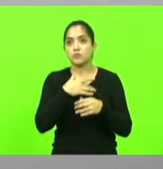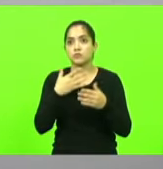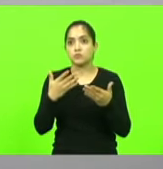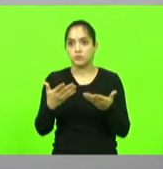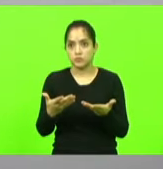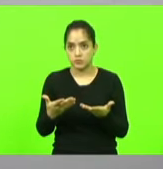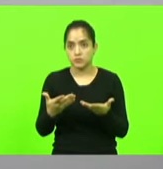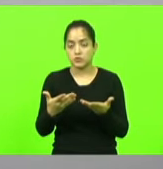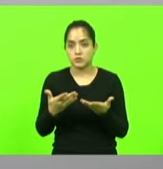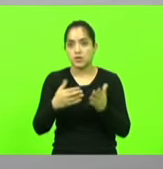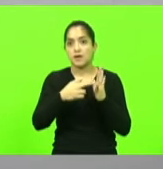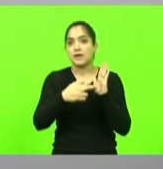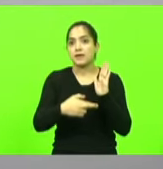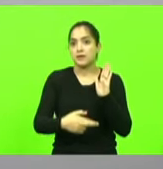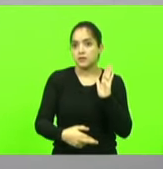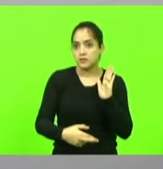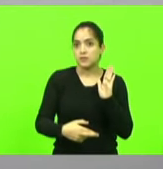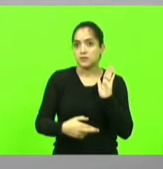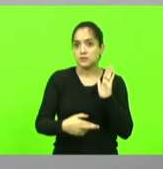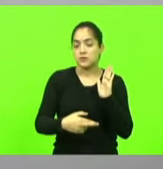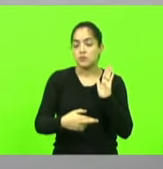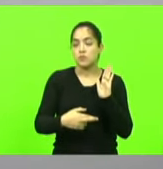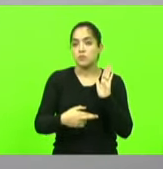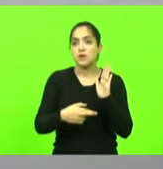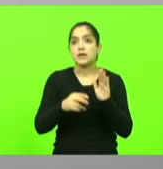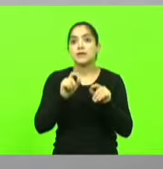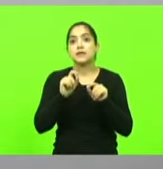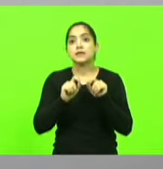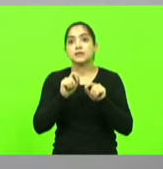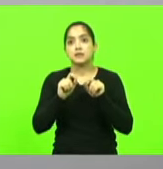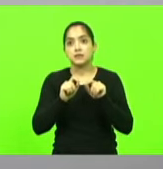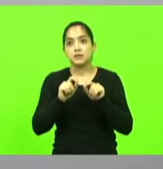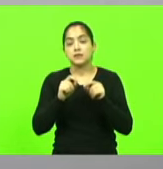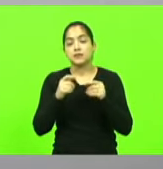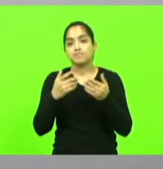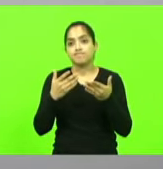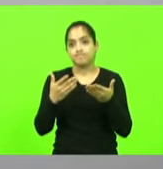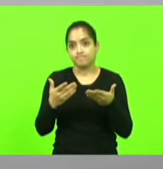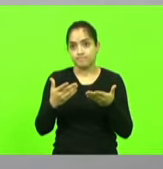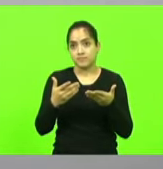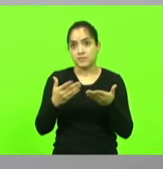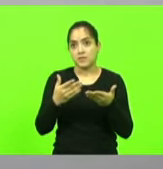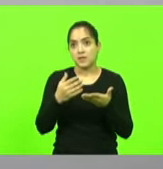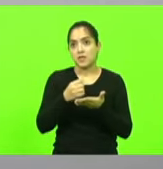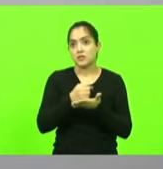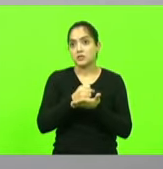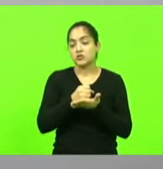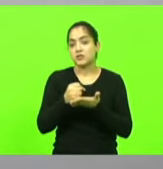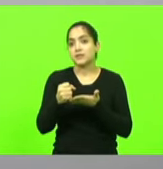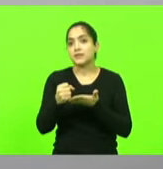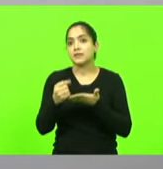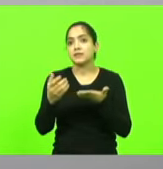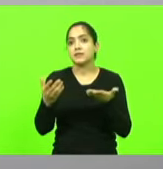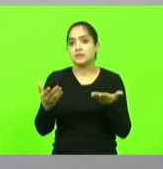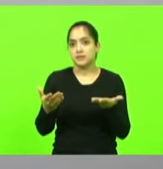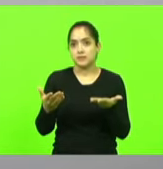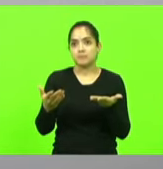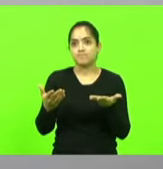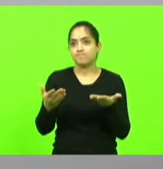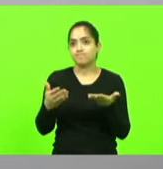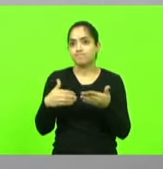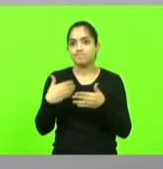a relatoria e fiz a observação de que, de fato, ele já teria, enfim, já